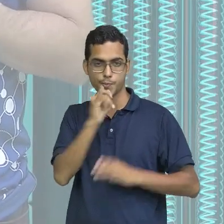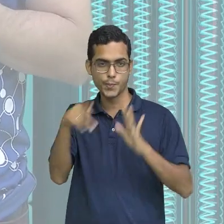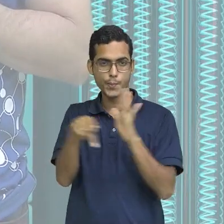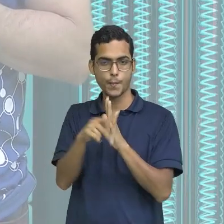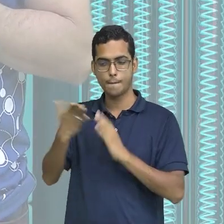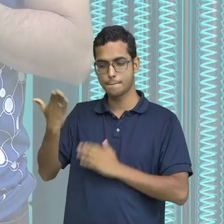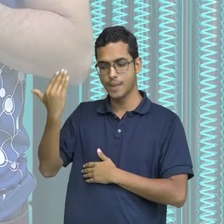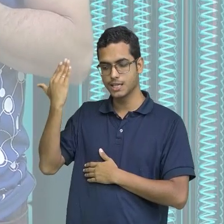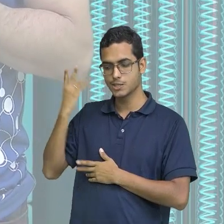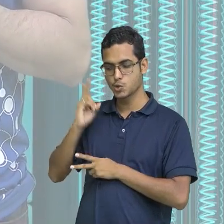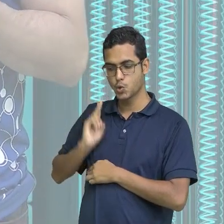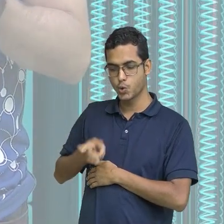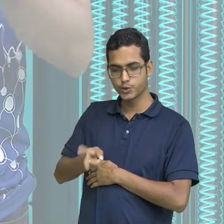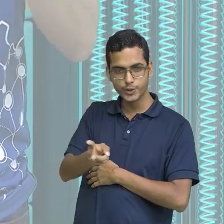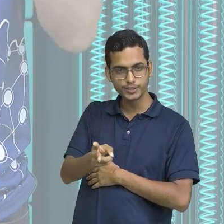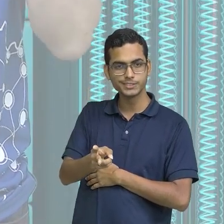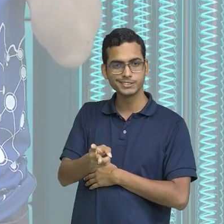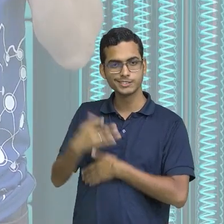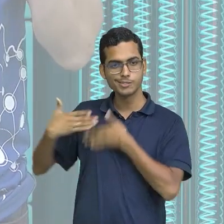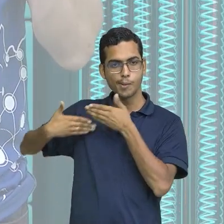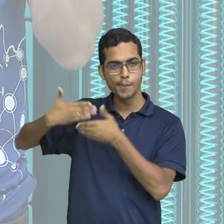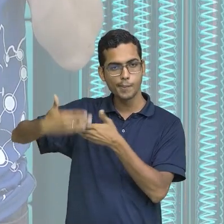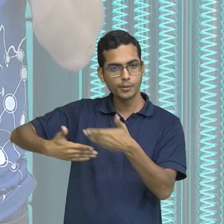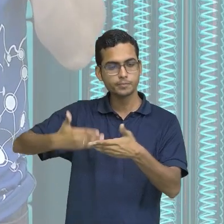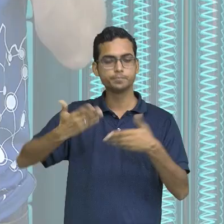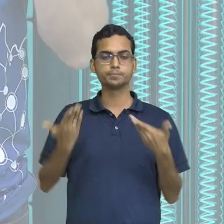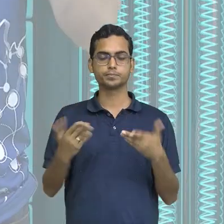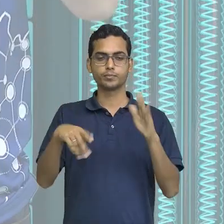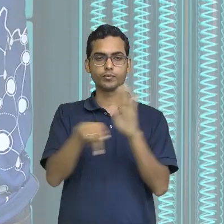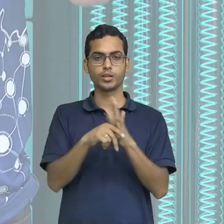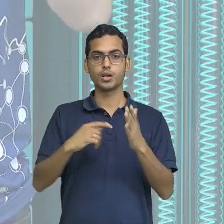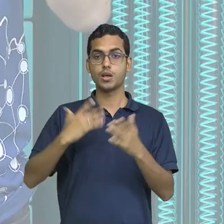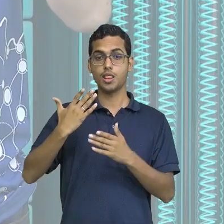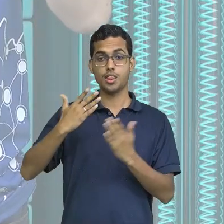a porta abriu. Então, eu estava lendo passado.